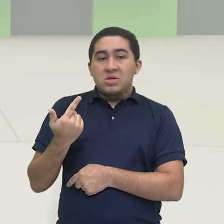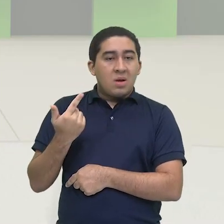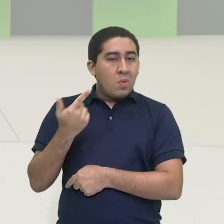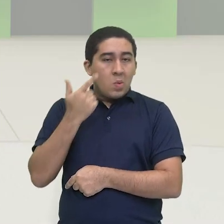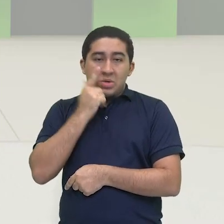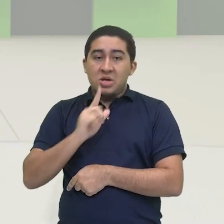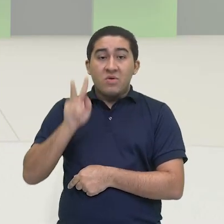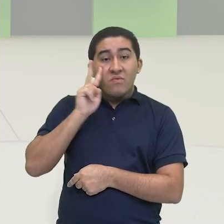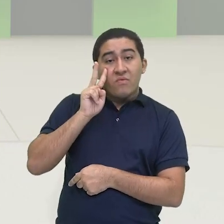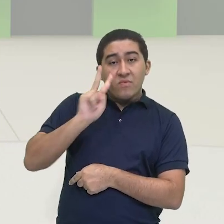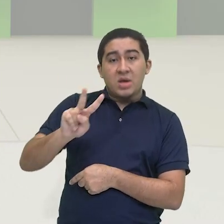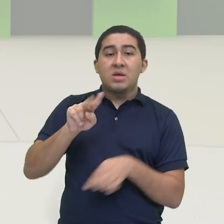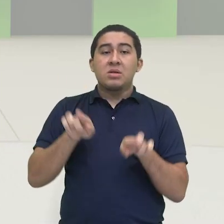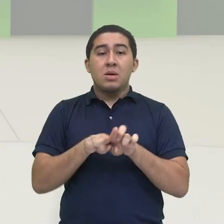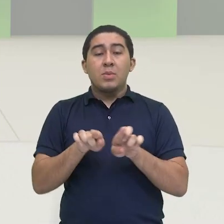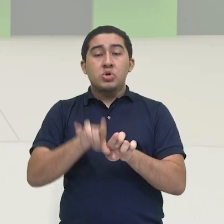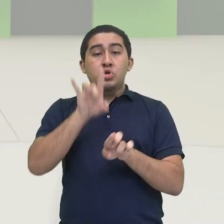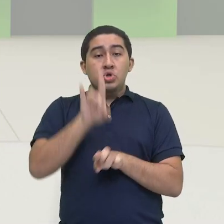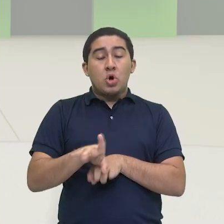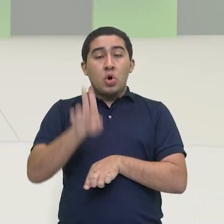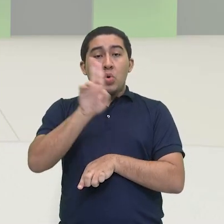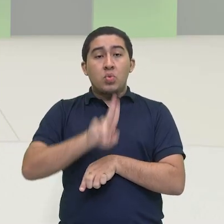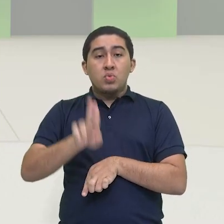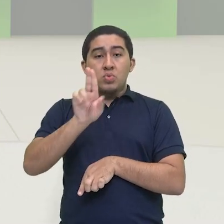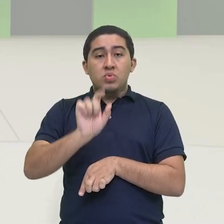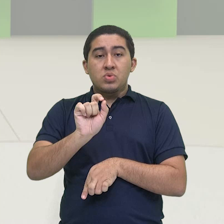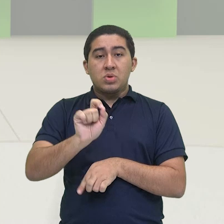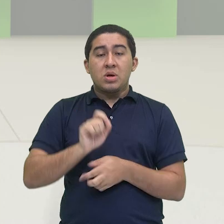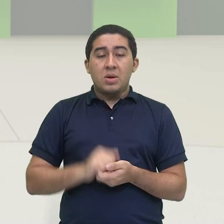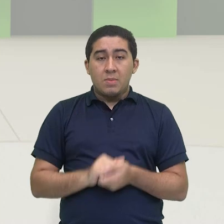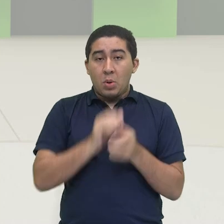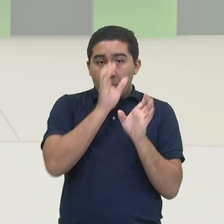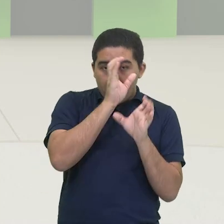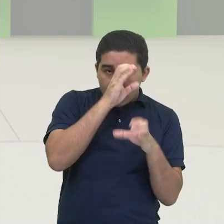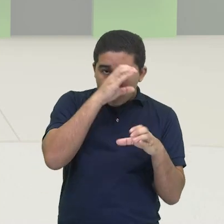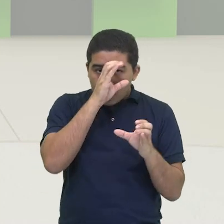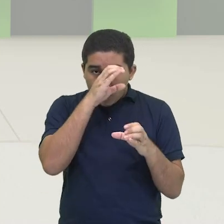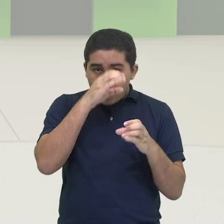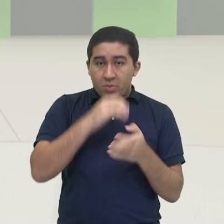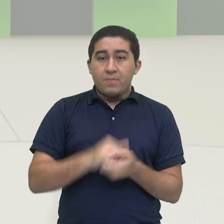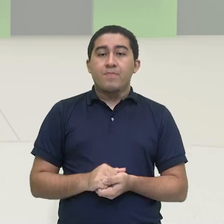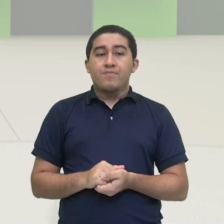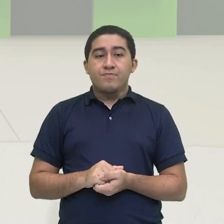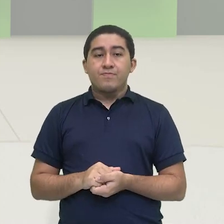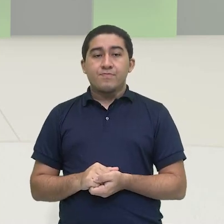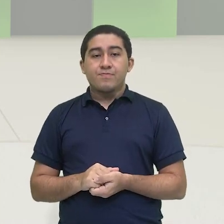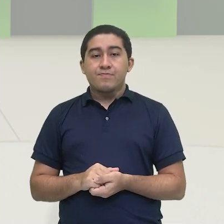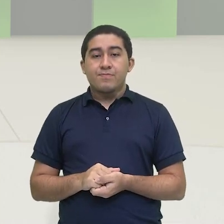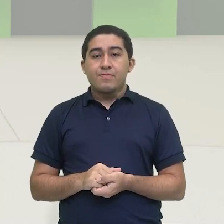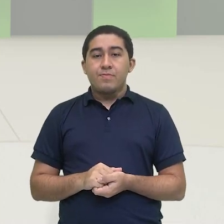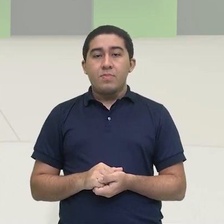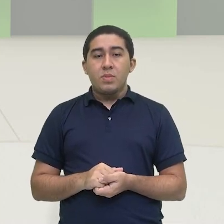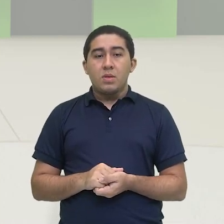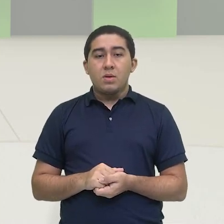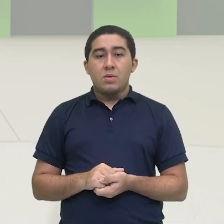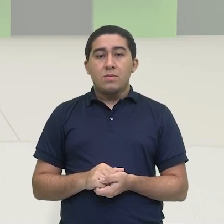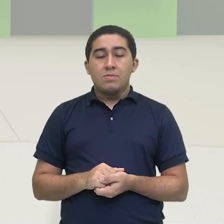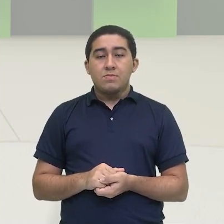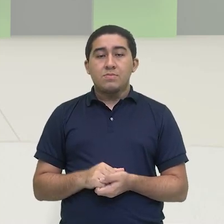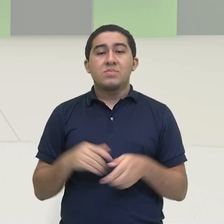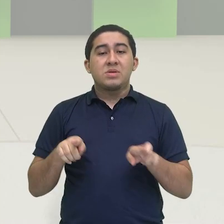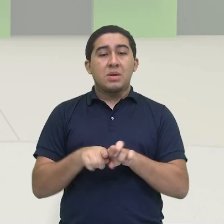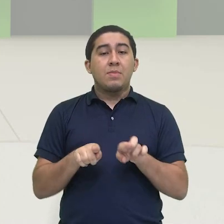a olho nu, só com o uso de microscópio, tá bom? E aí, como exemplo desse